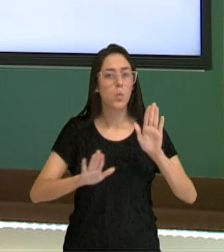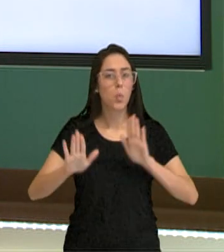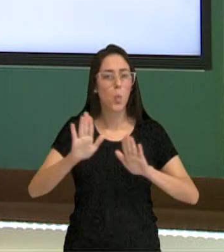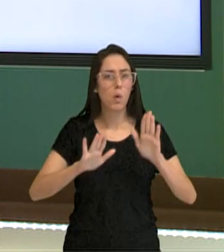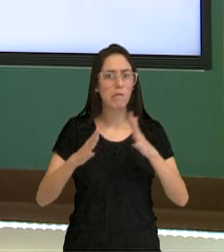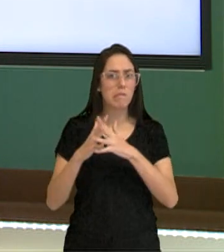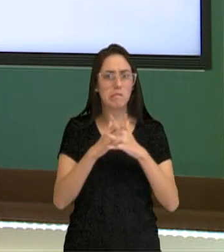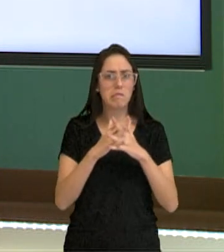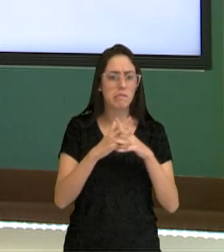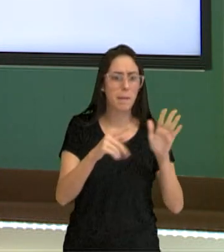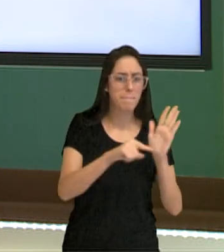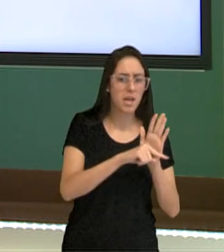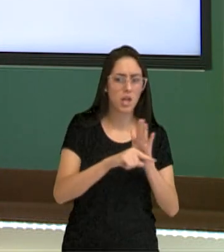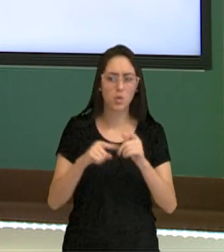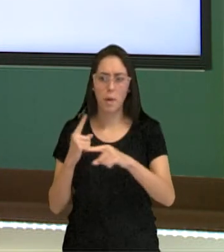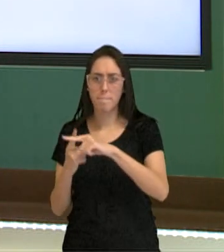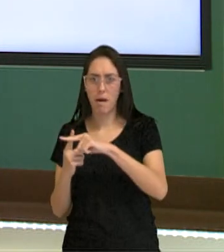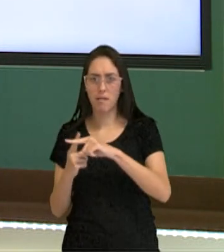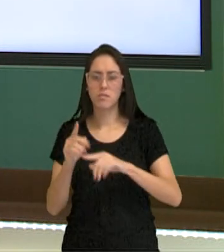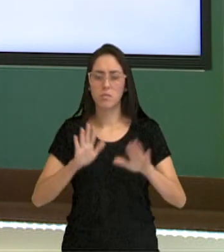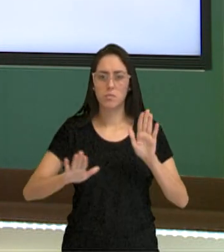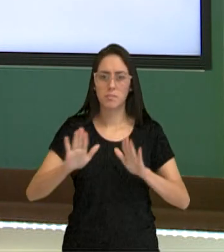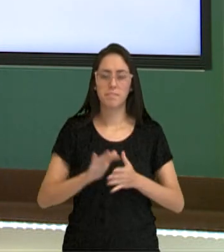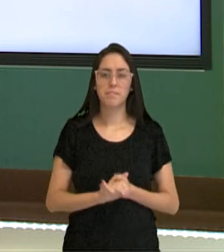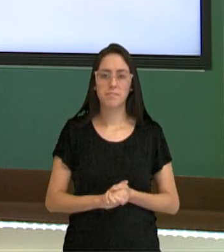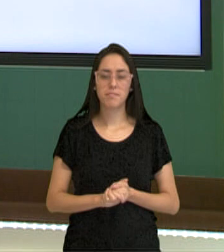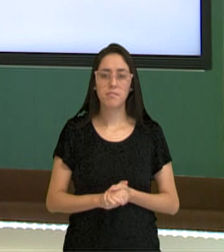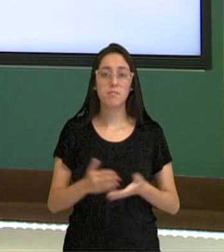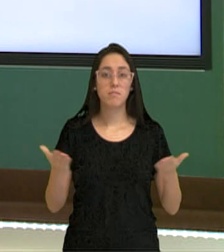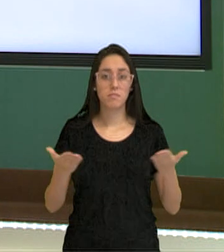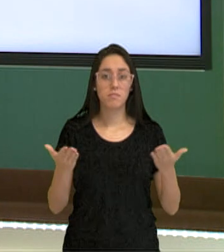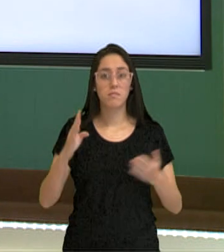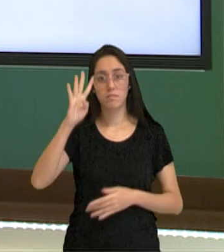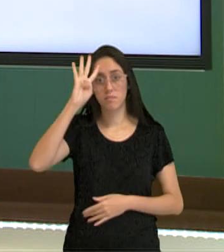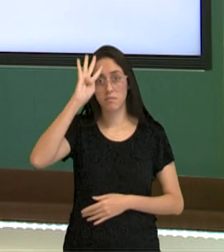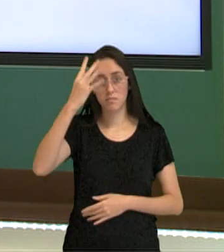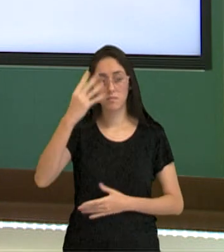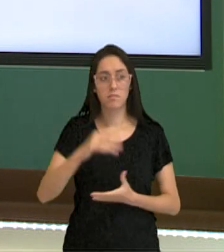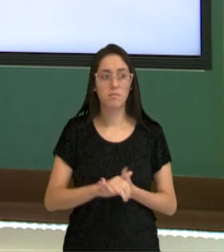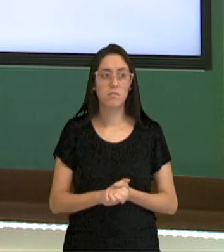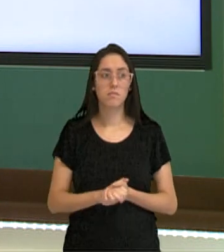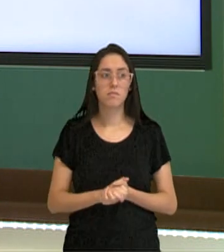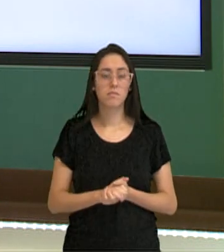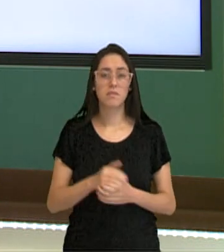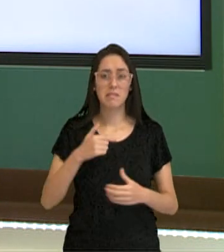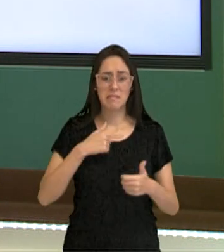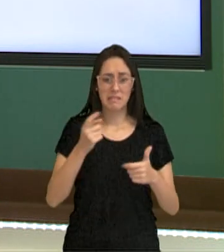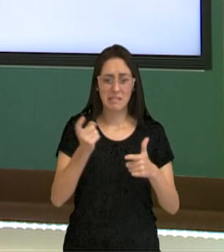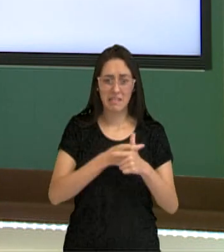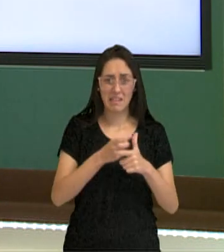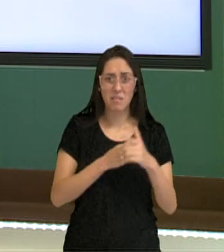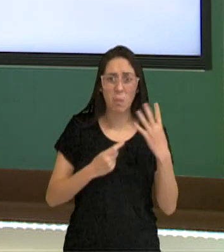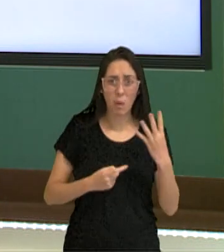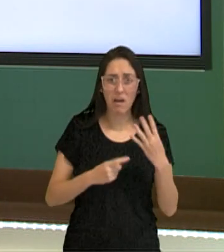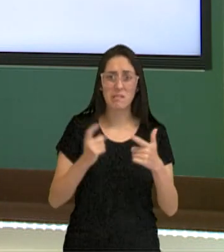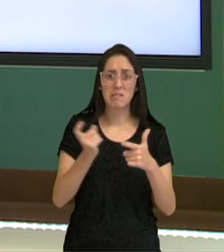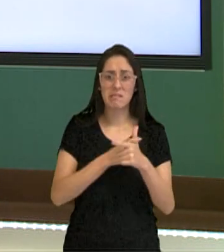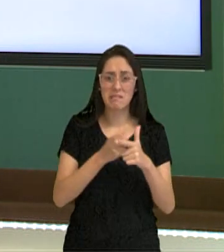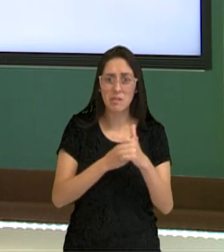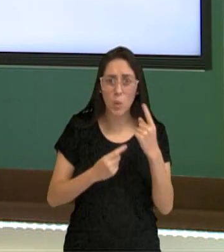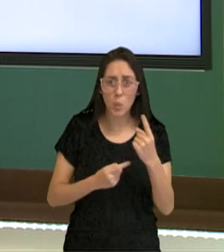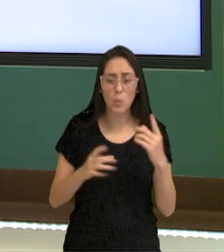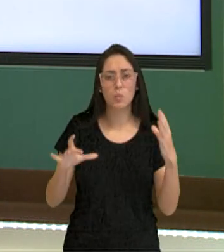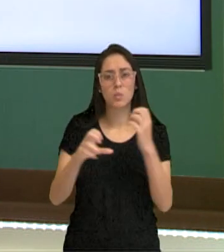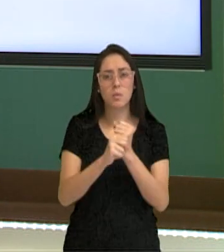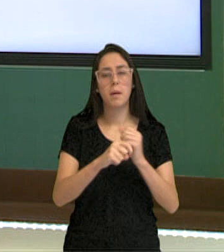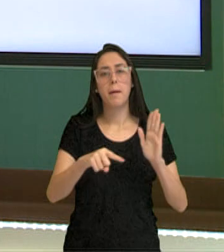aí. Separado eu faço a conta. Devo 4, devo 1, estou devendo 5, x.